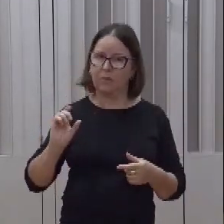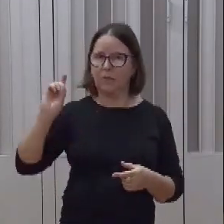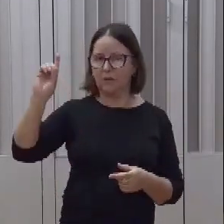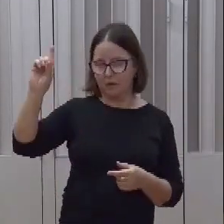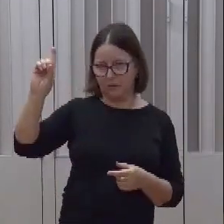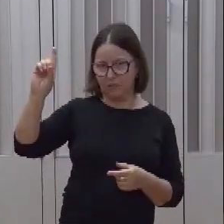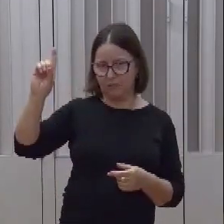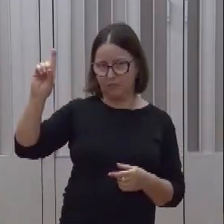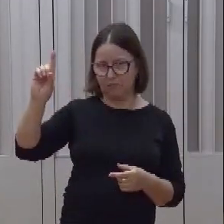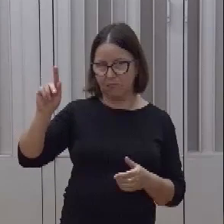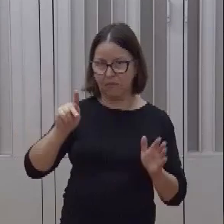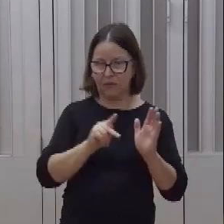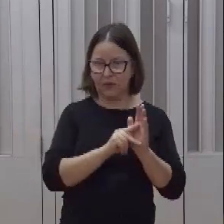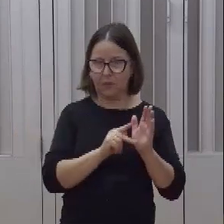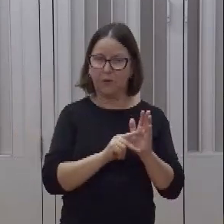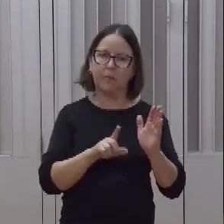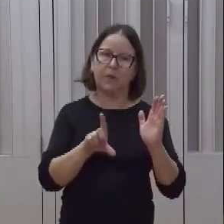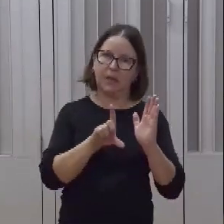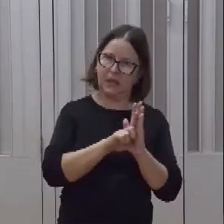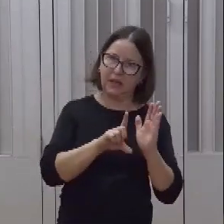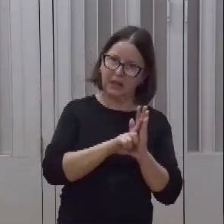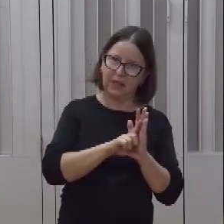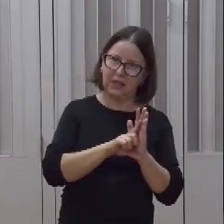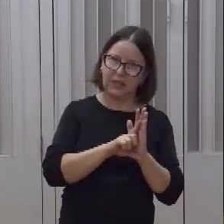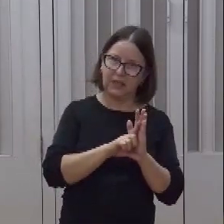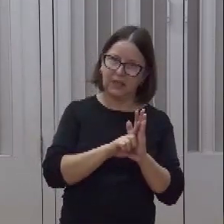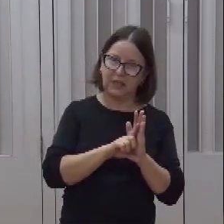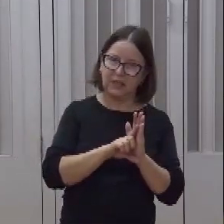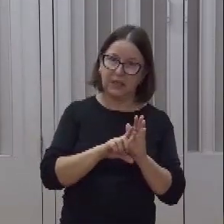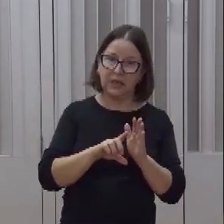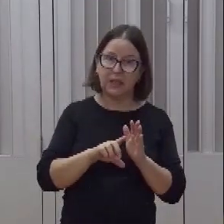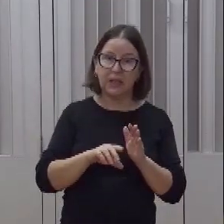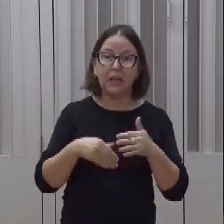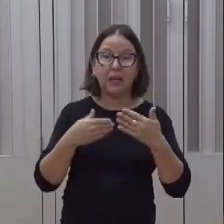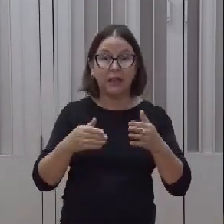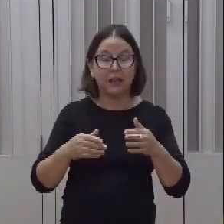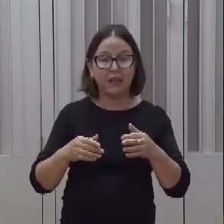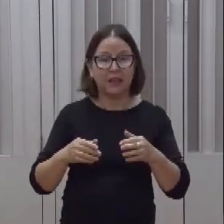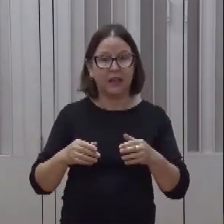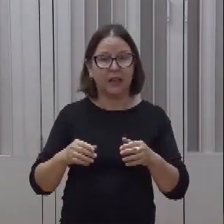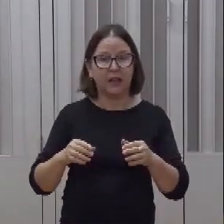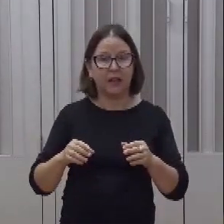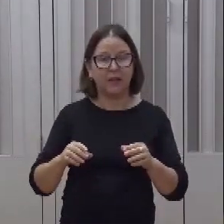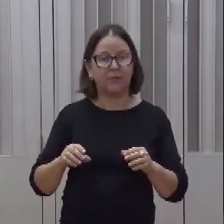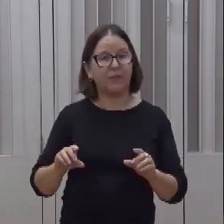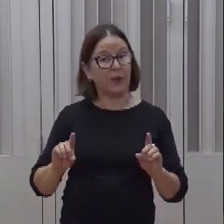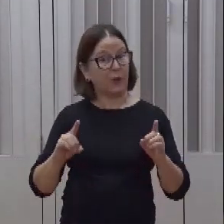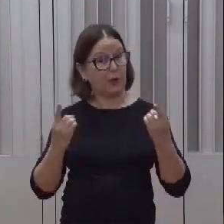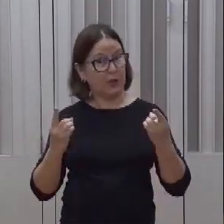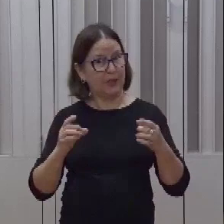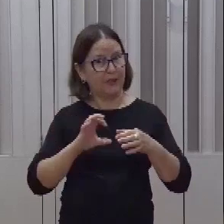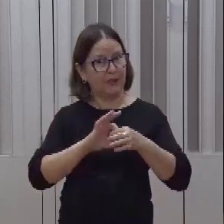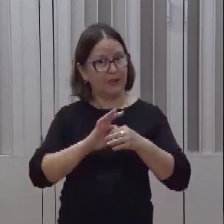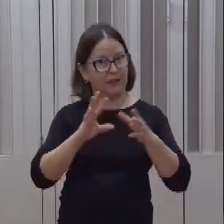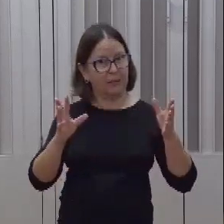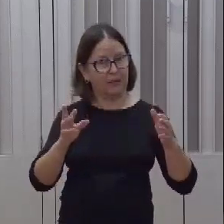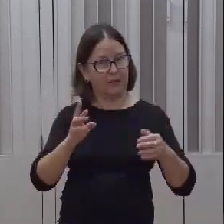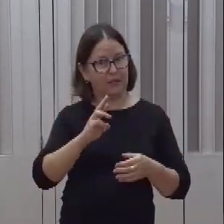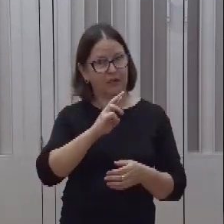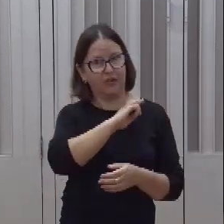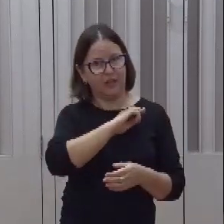E a própria Constituição, que dá o direito da liberdade religiosa e da liberdade de